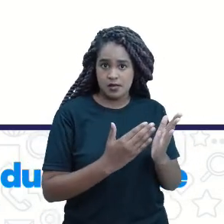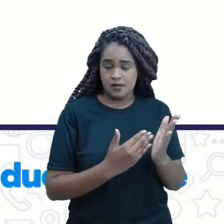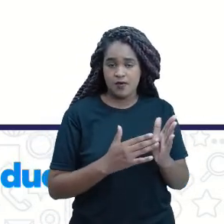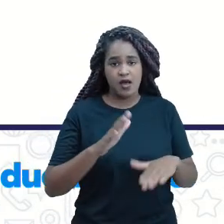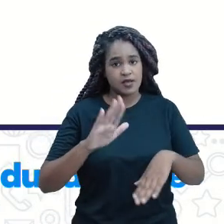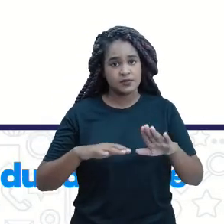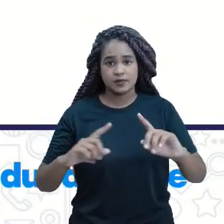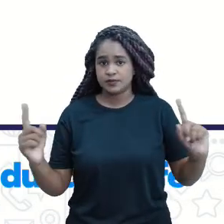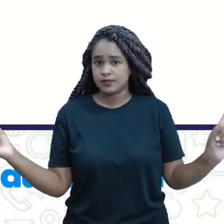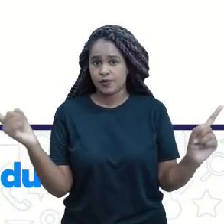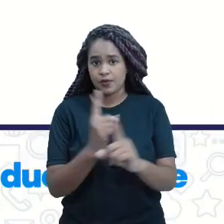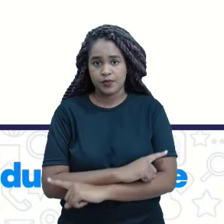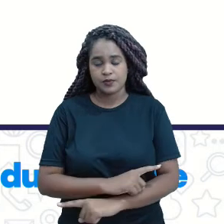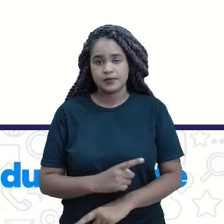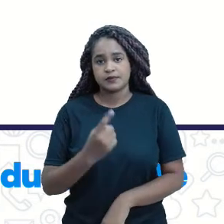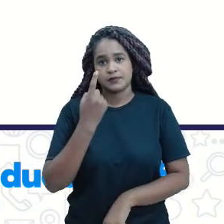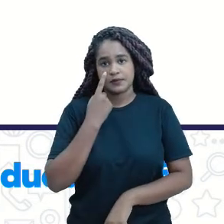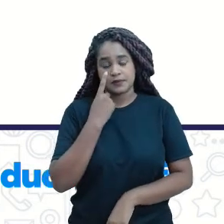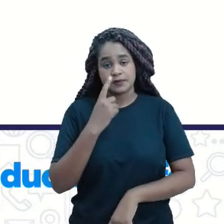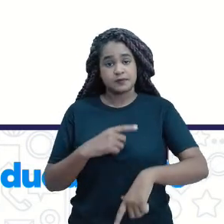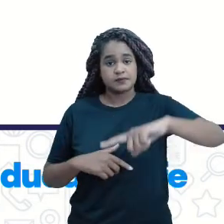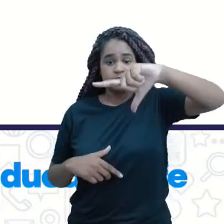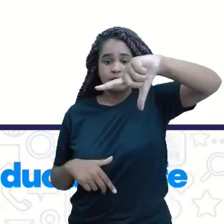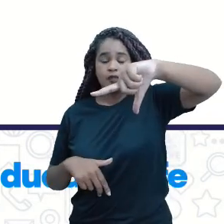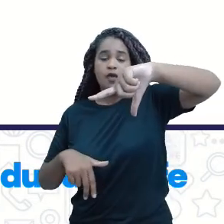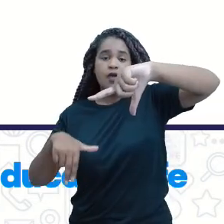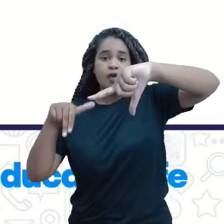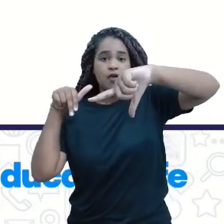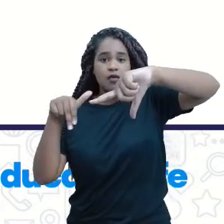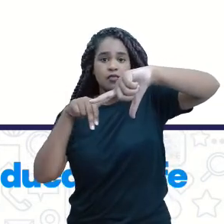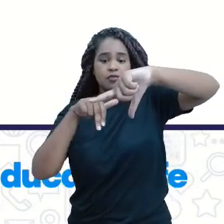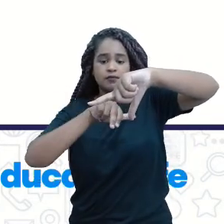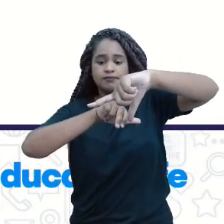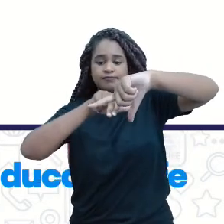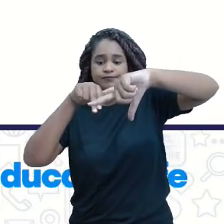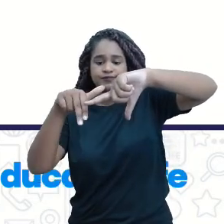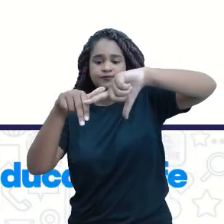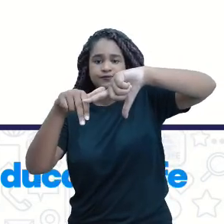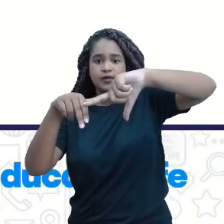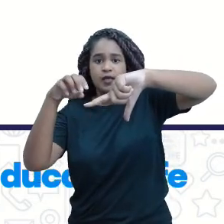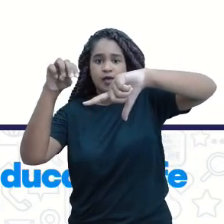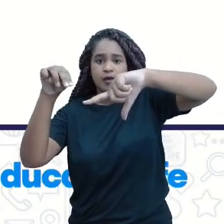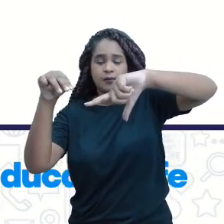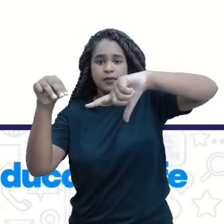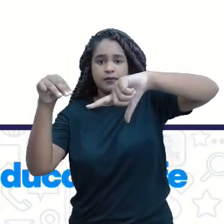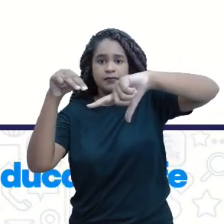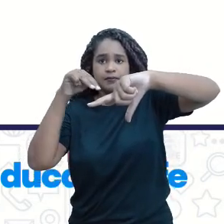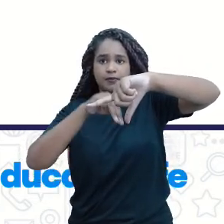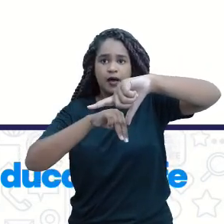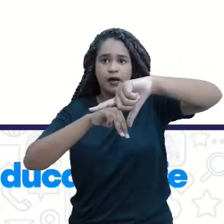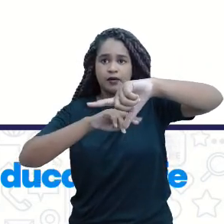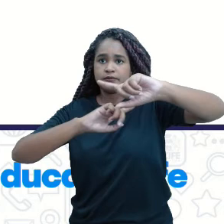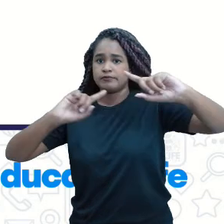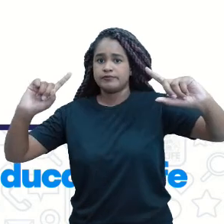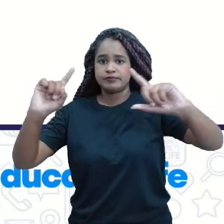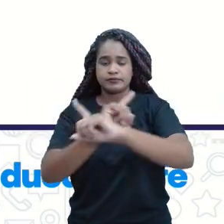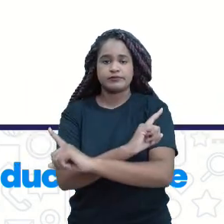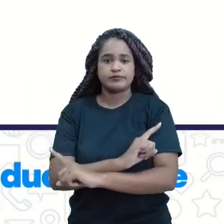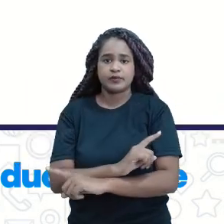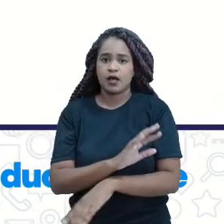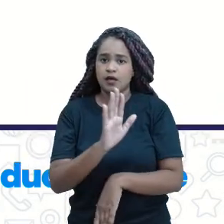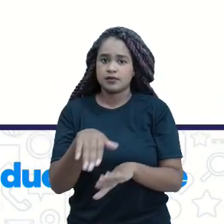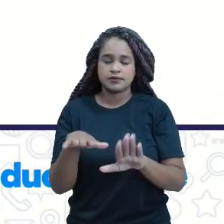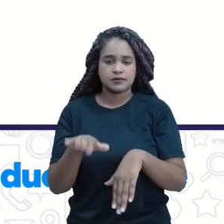contrário, por exemplo, o N ser a projeção do cateto C e o M ser a projeção do cateto B, tá? Então, você